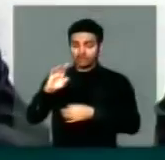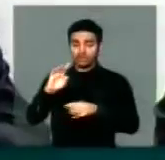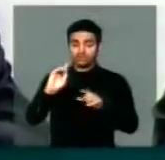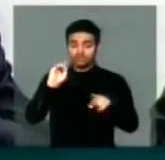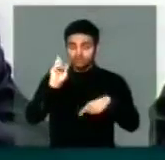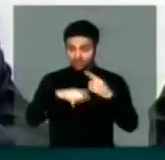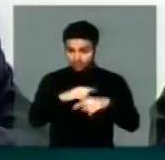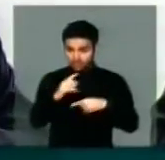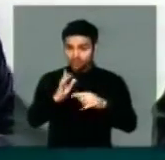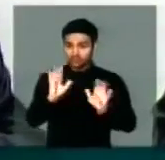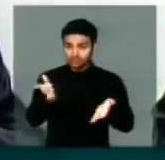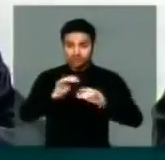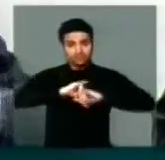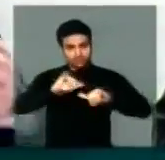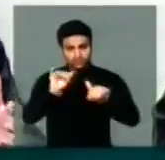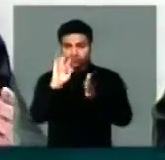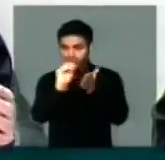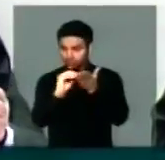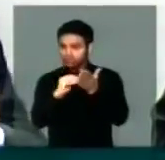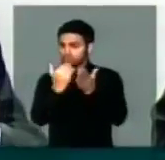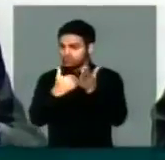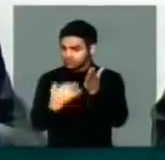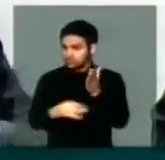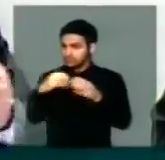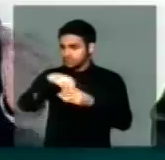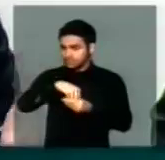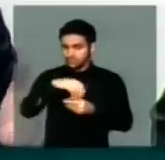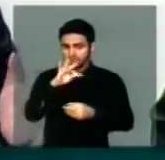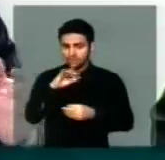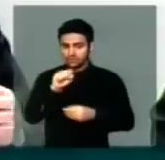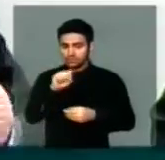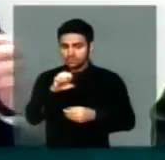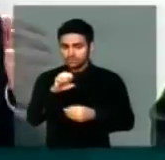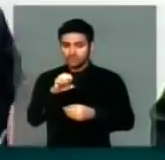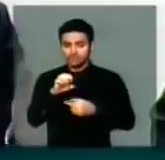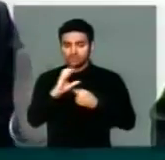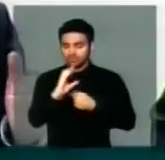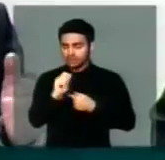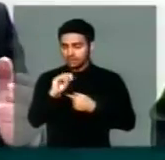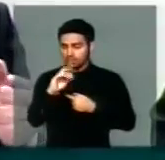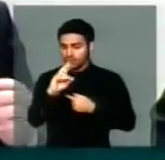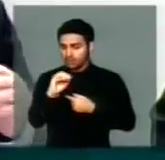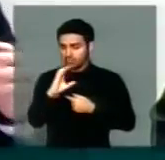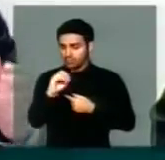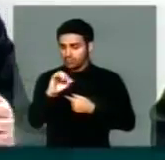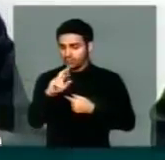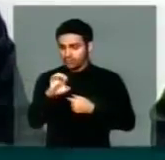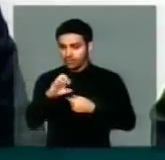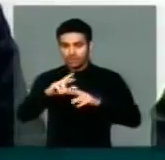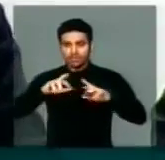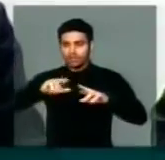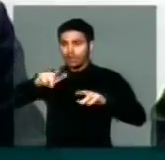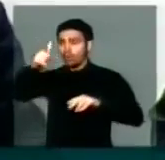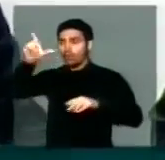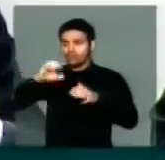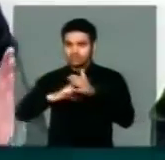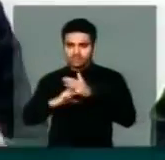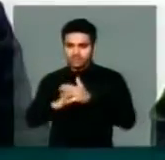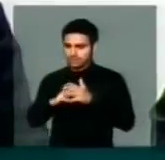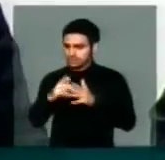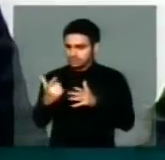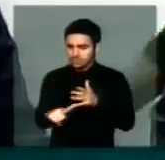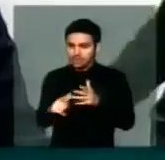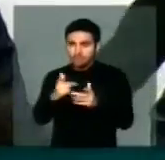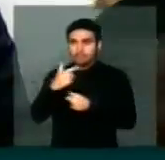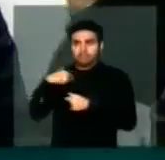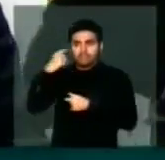registrada no TSE, R$500 mil da Camargo Corrêa. Não é da Samsung, da Mitsui, não é de ninguém. Não sei o que